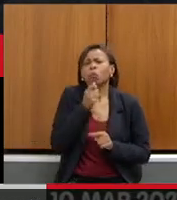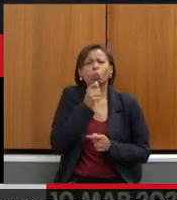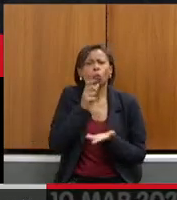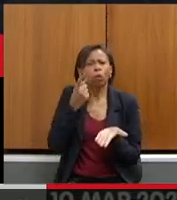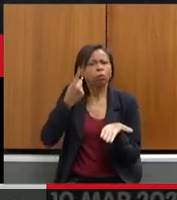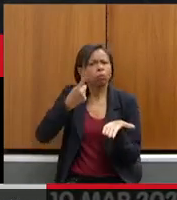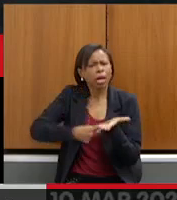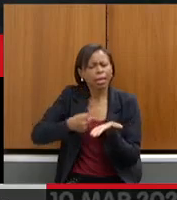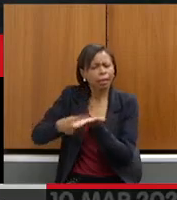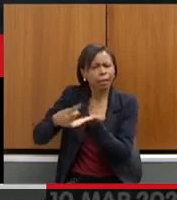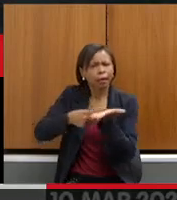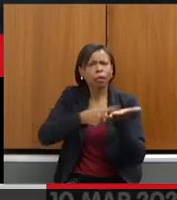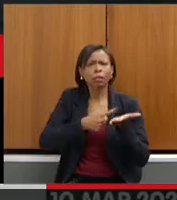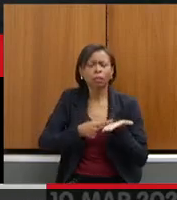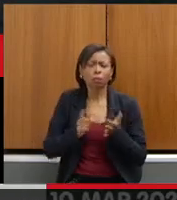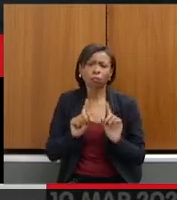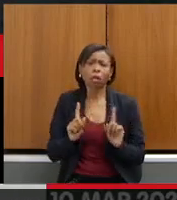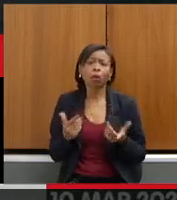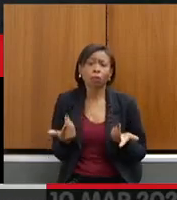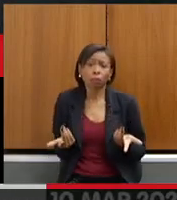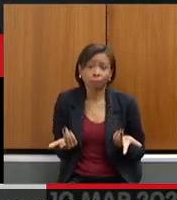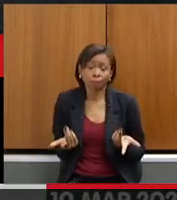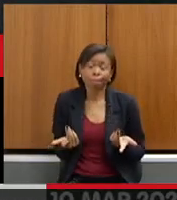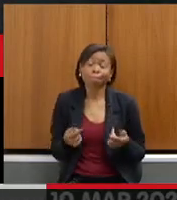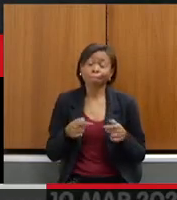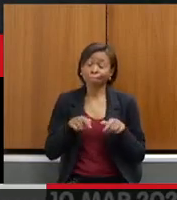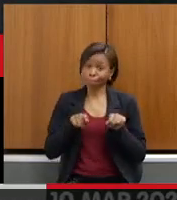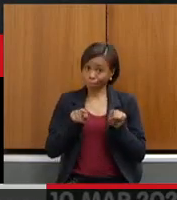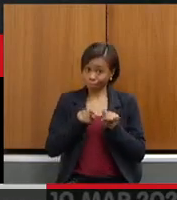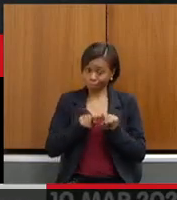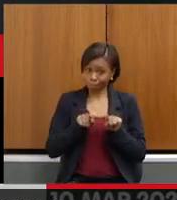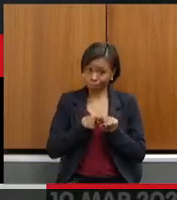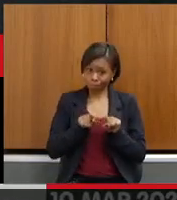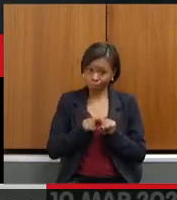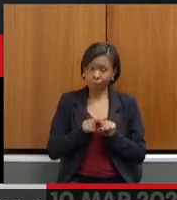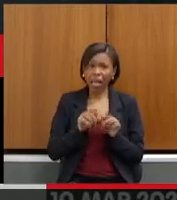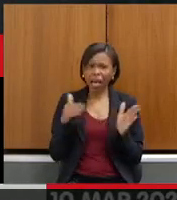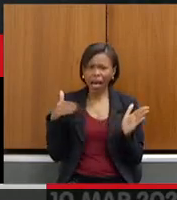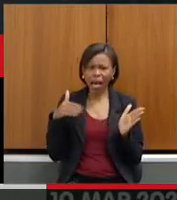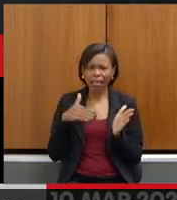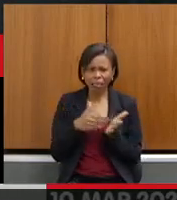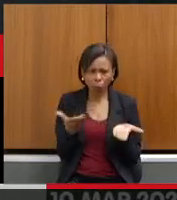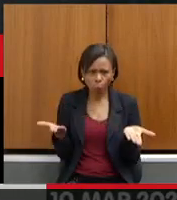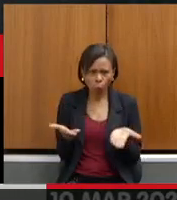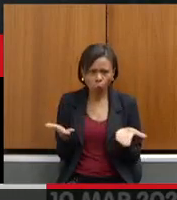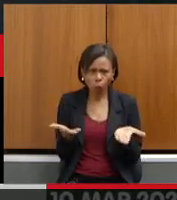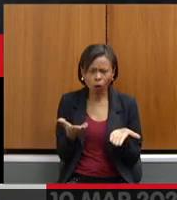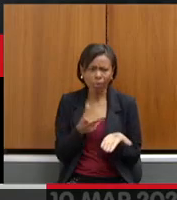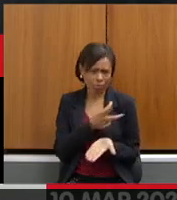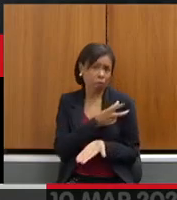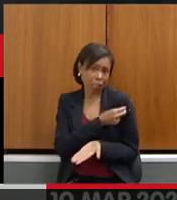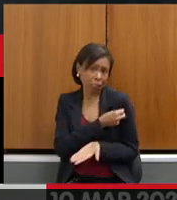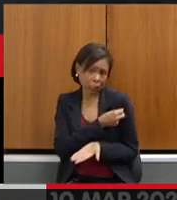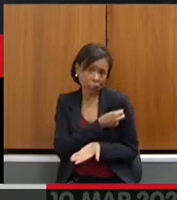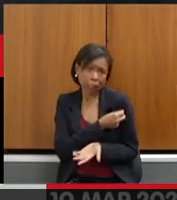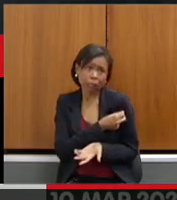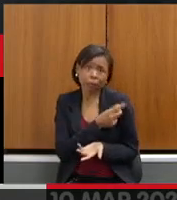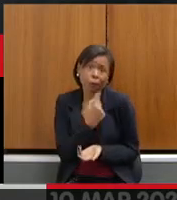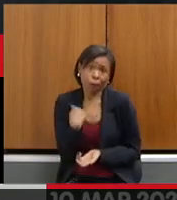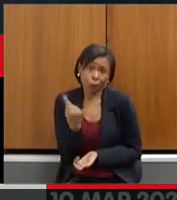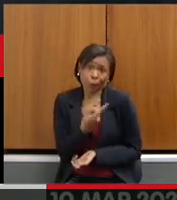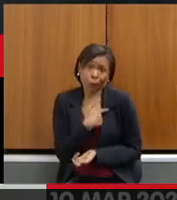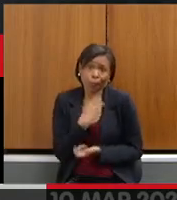e tome a respeito de vacina no secretário até o momento nós estamos dependendo com todo o Brasil